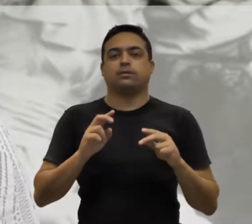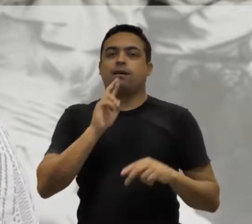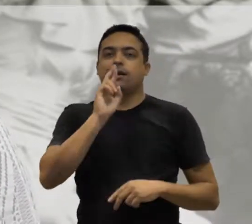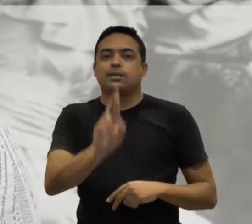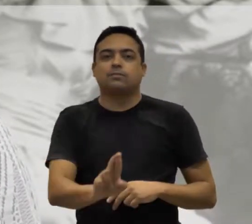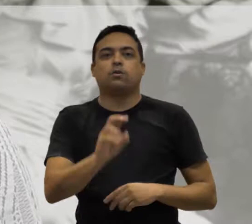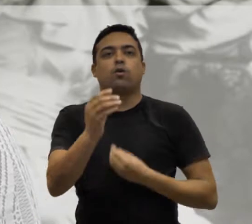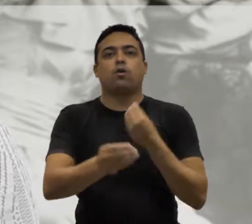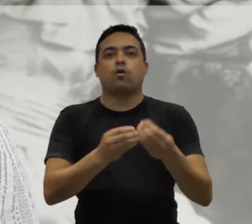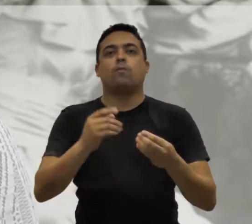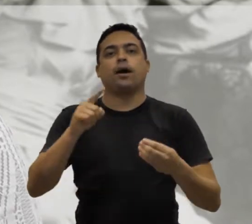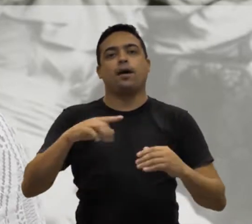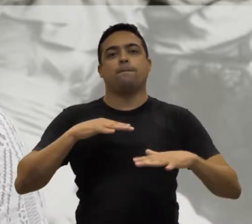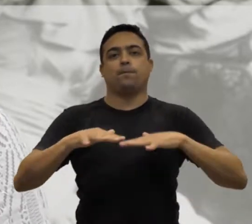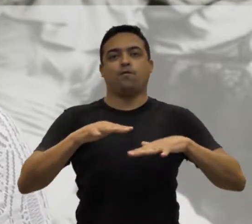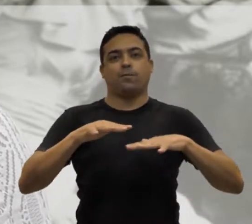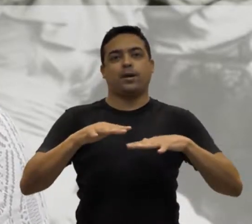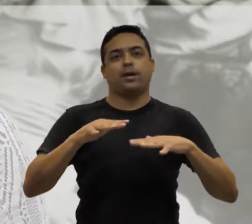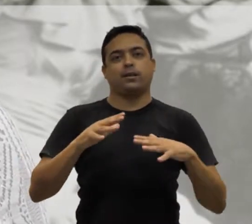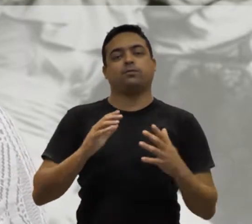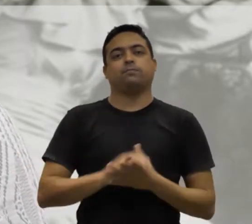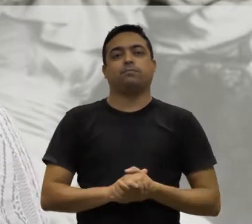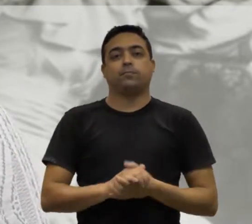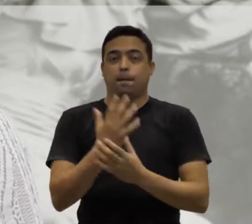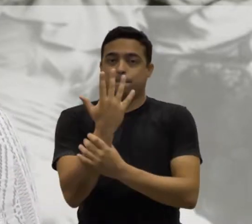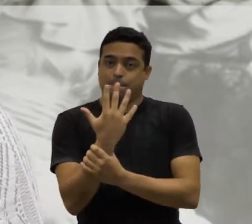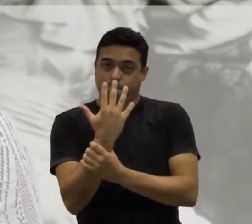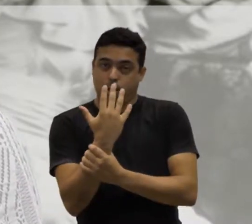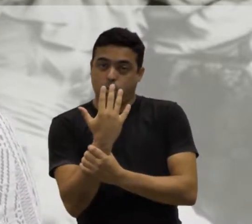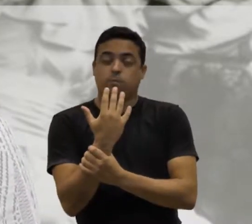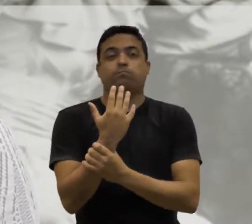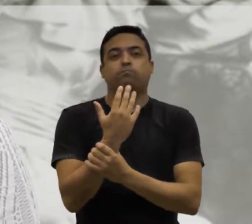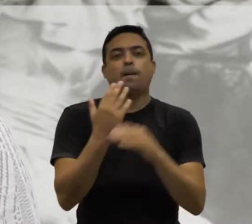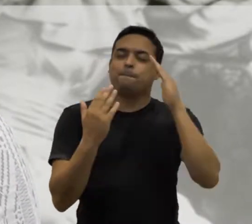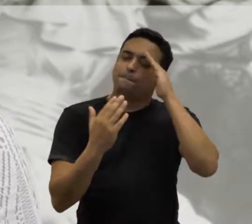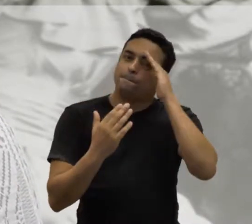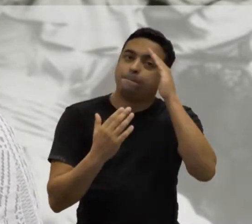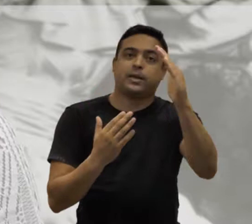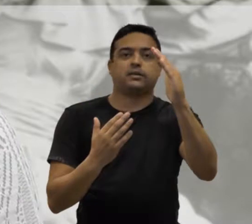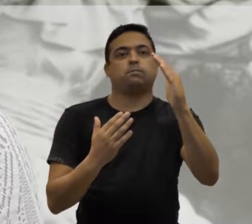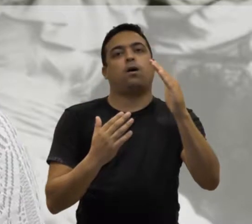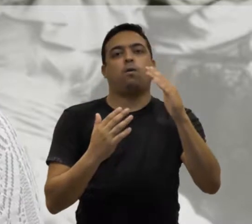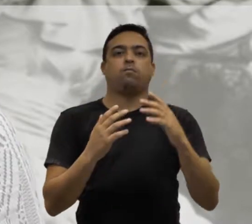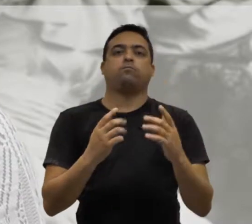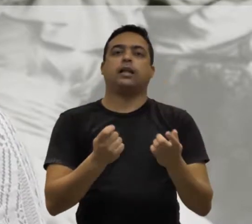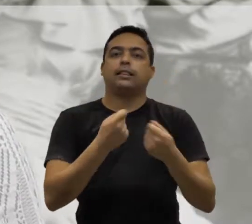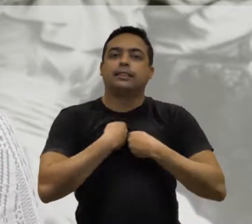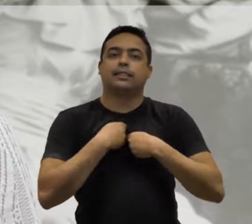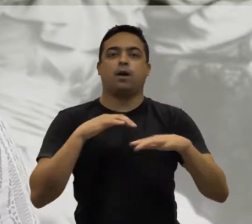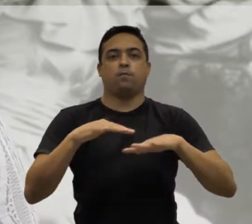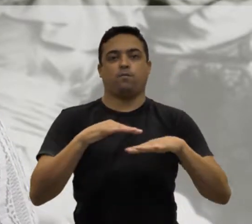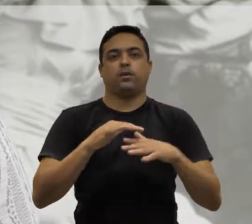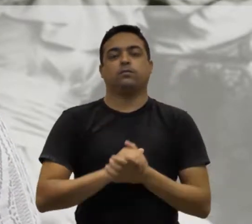resposta compensatória será pelo movimento. As mãos representam a principal via de obtenção de